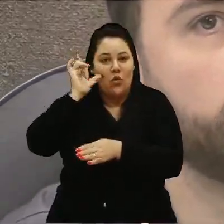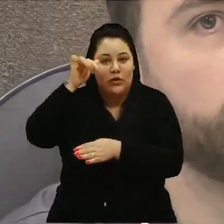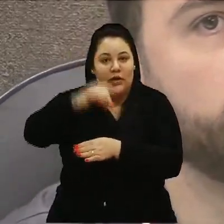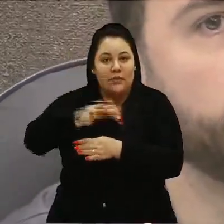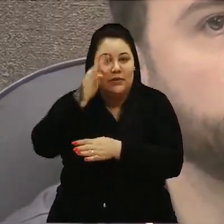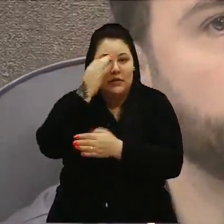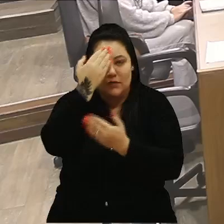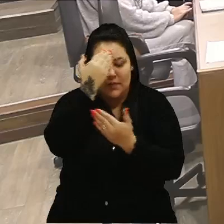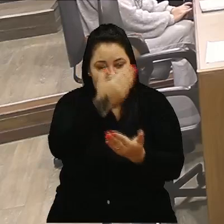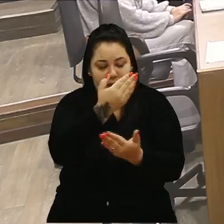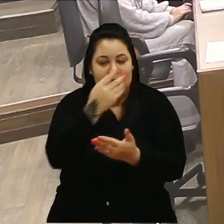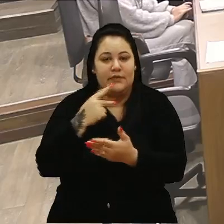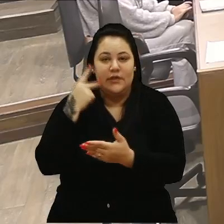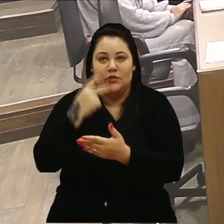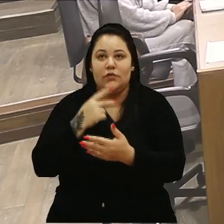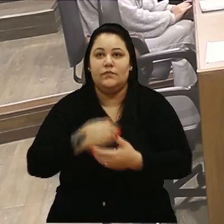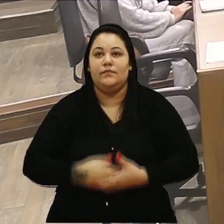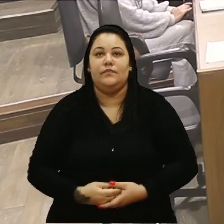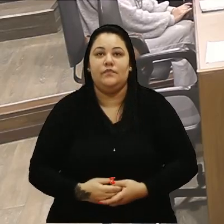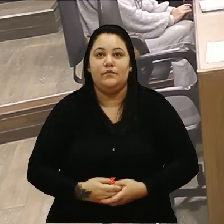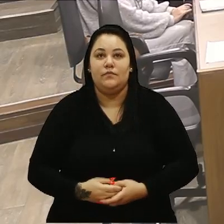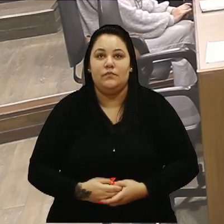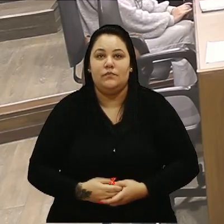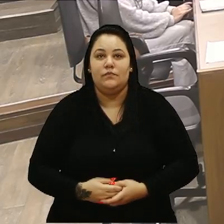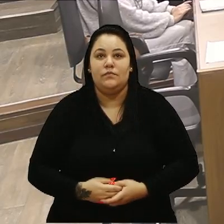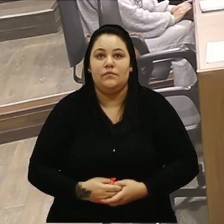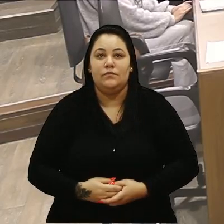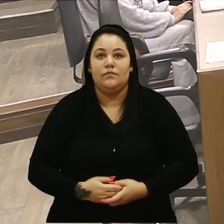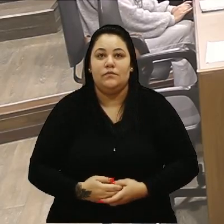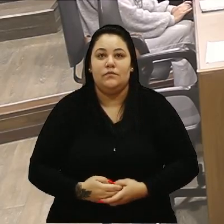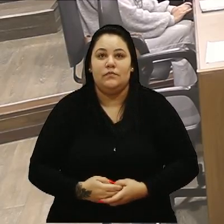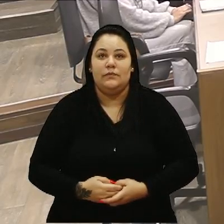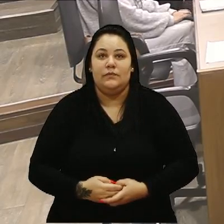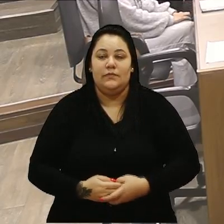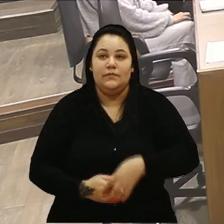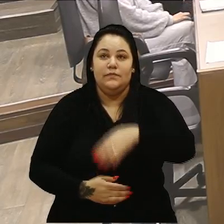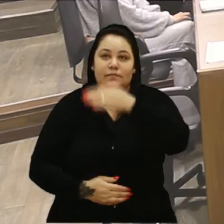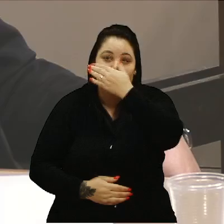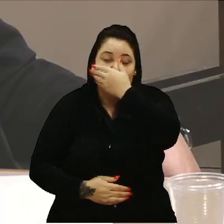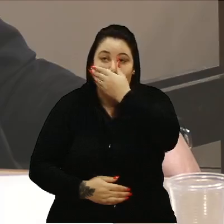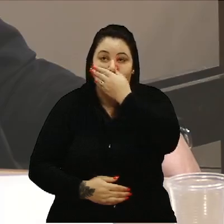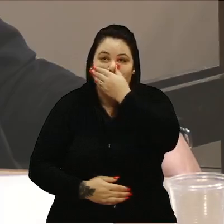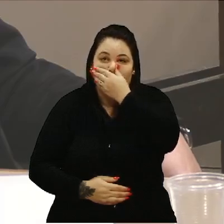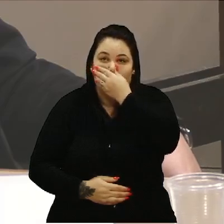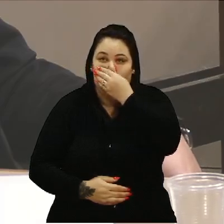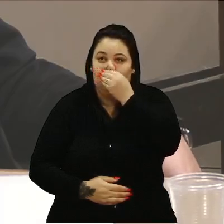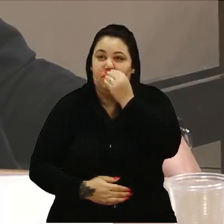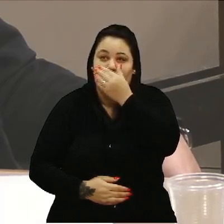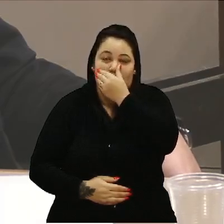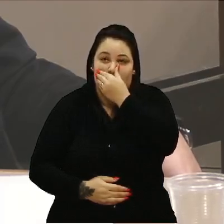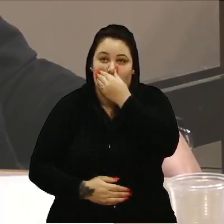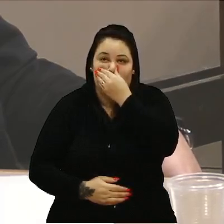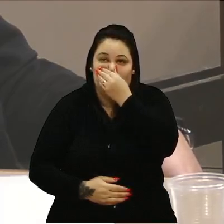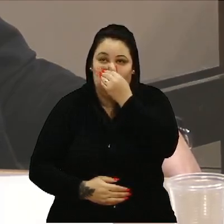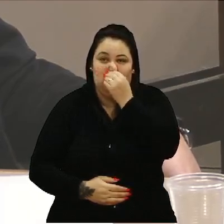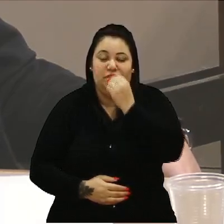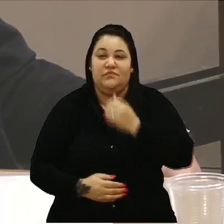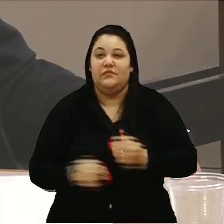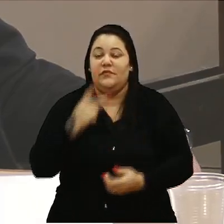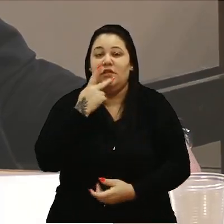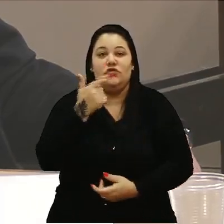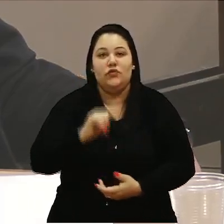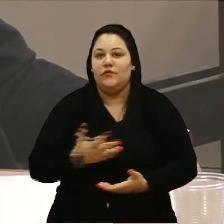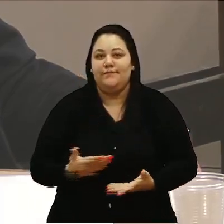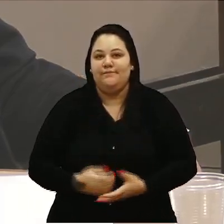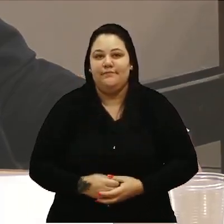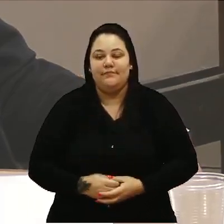Obrigada, vereador Daniel. Vereador. Sua parte, vereador Iago. Não, só gostaria de falar de novo, repetir aqui o que